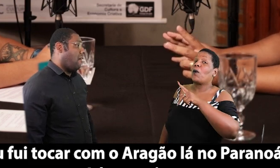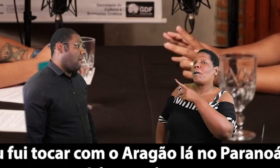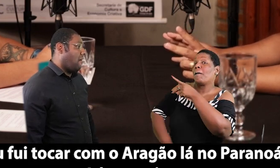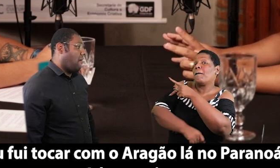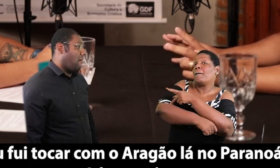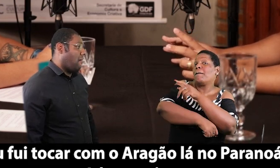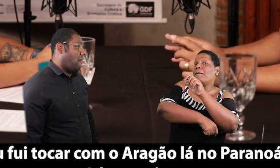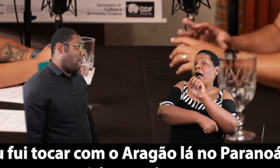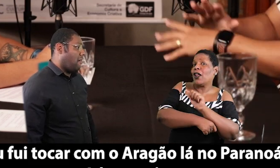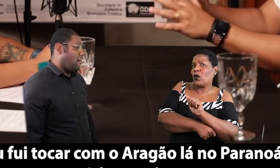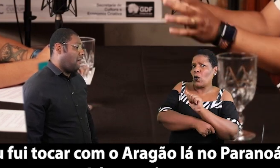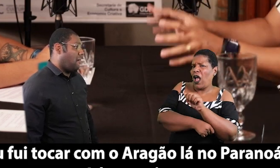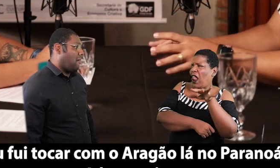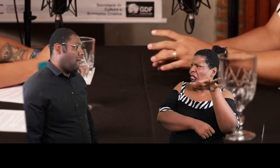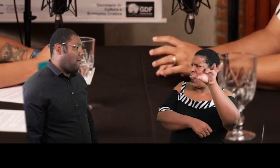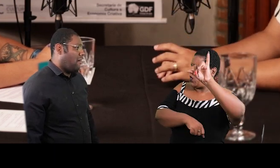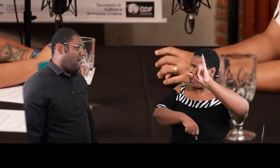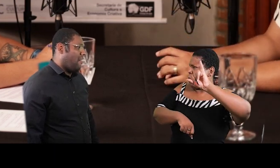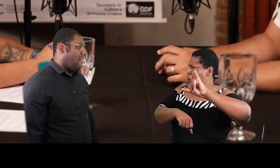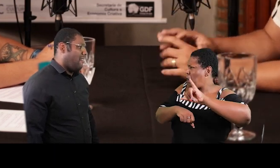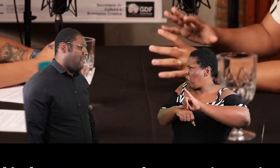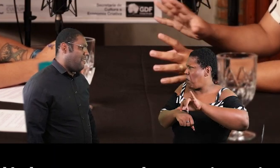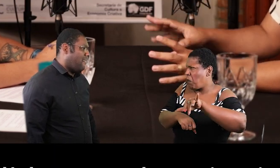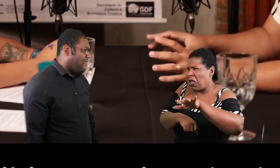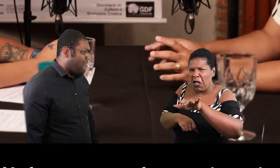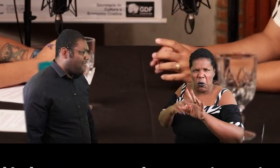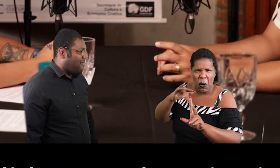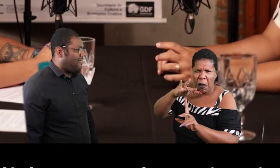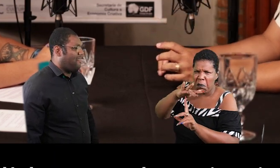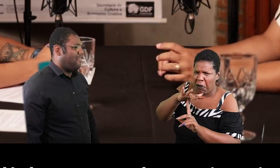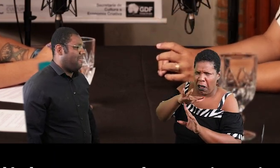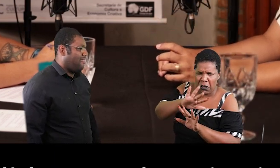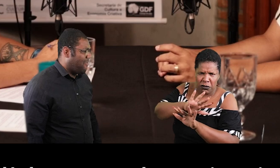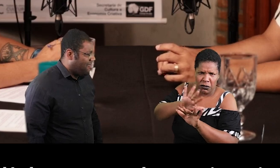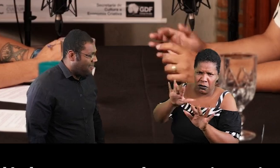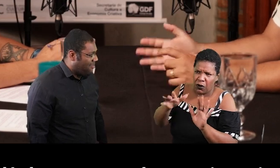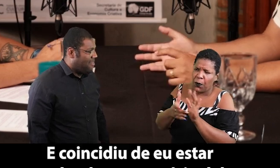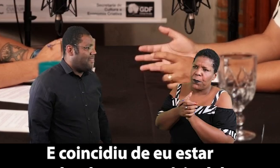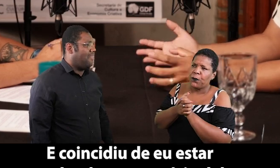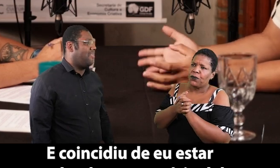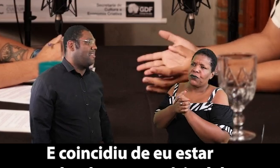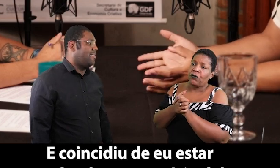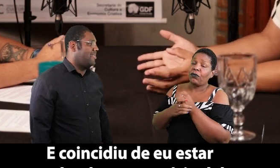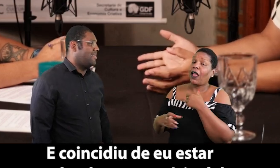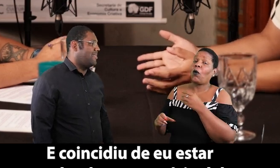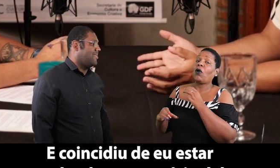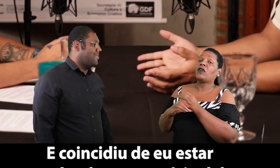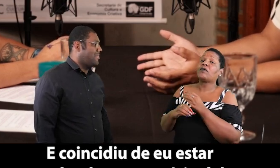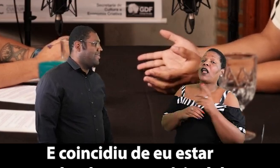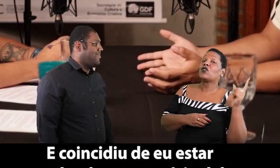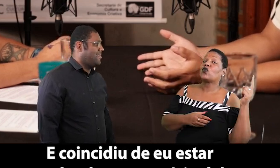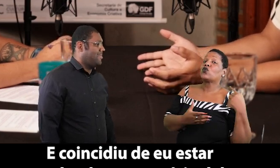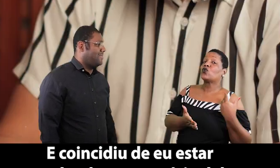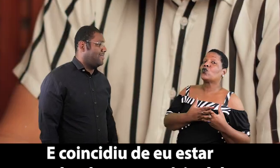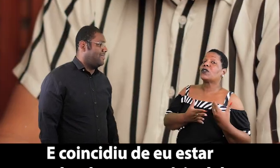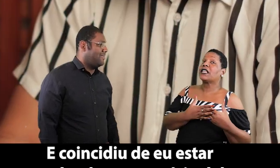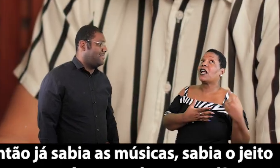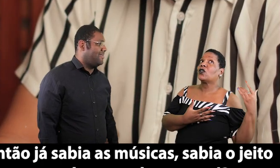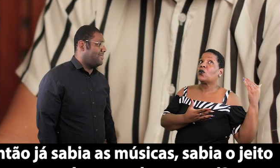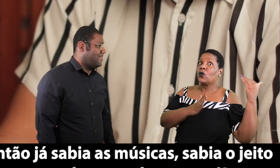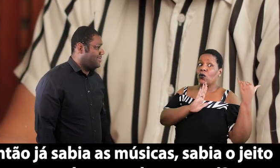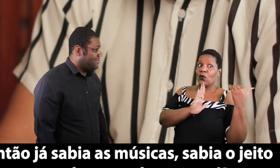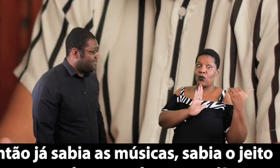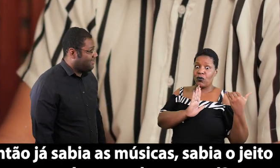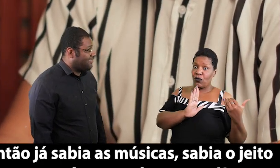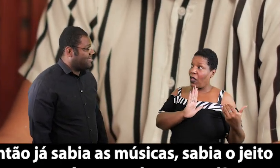Paranoá. Lá no meio do, sei lá, de uma praça, alguma coisa assim. E coincidiu de eu estar estudando o repertório dele. Então eu já